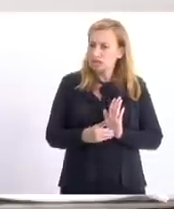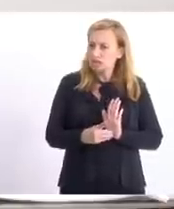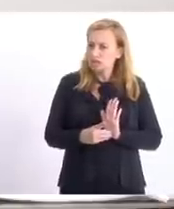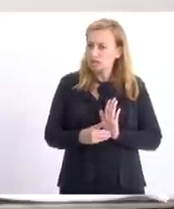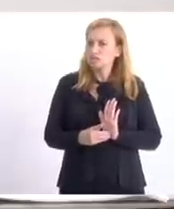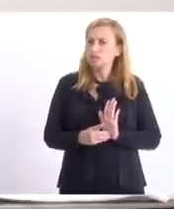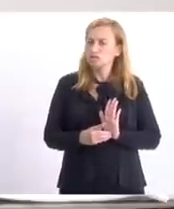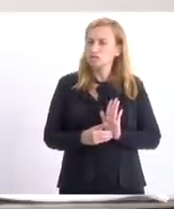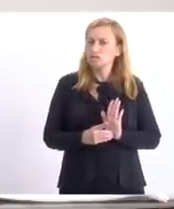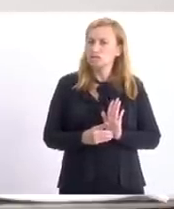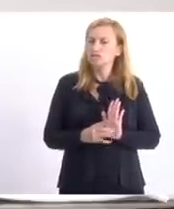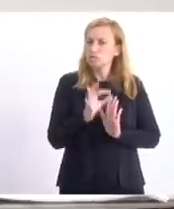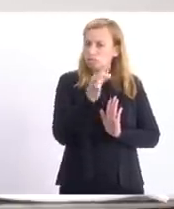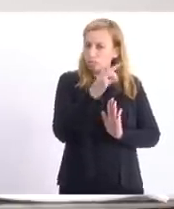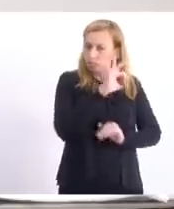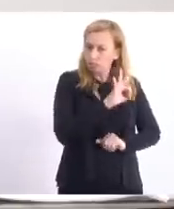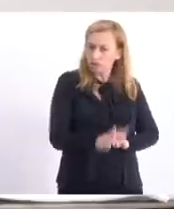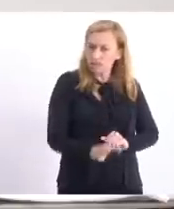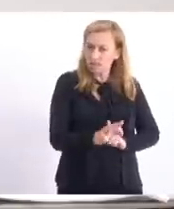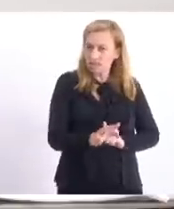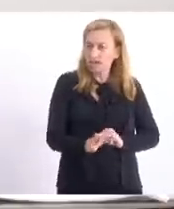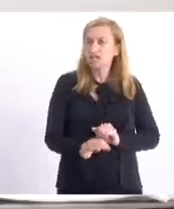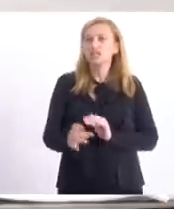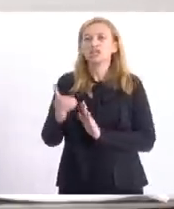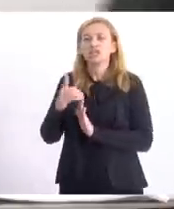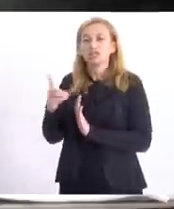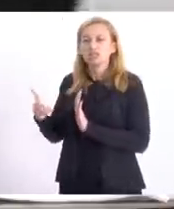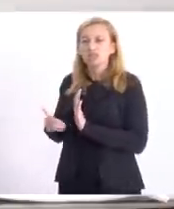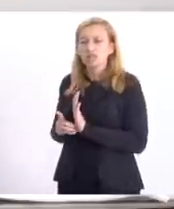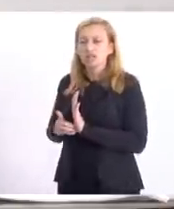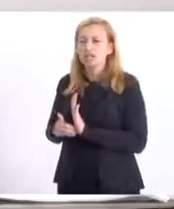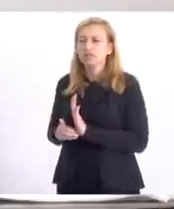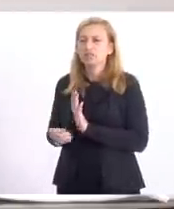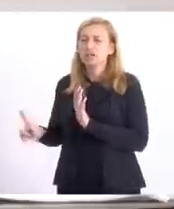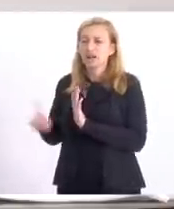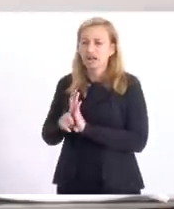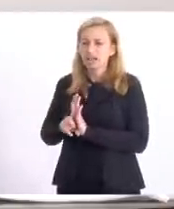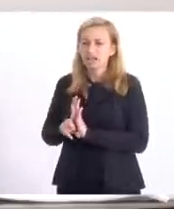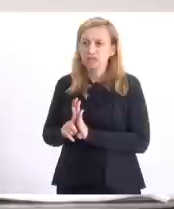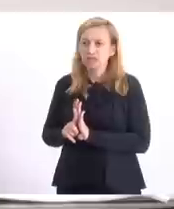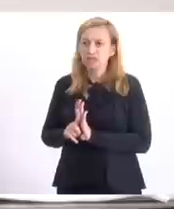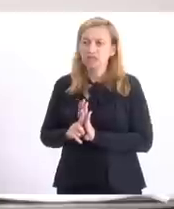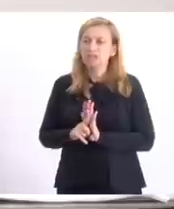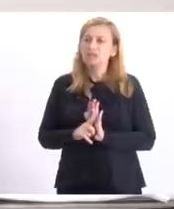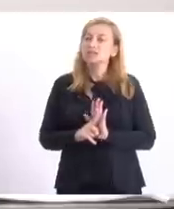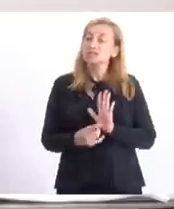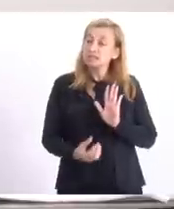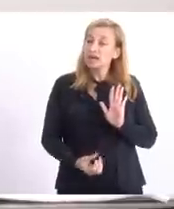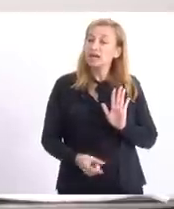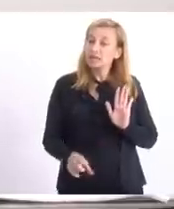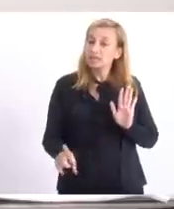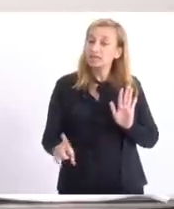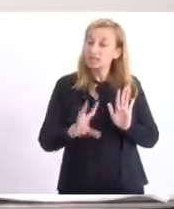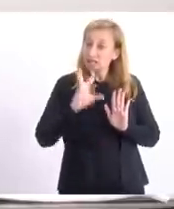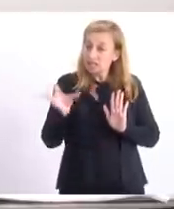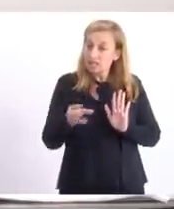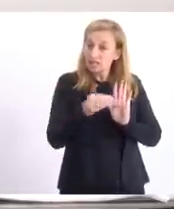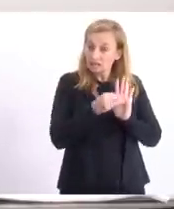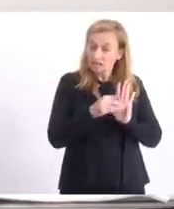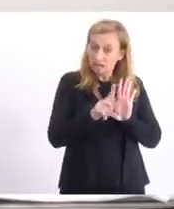na lei. Então, nós estamos criando a disparidade. Ela está posta em decreto, nós estamos colocando isso na